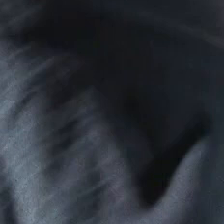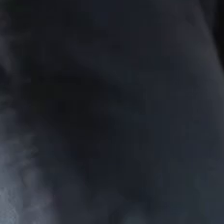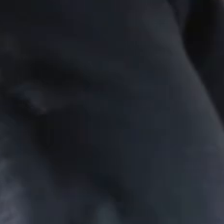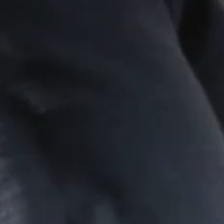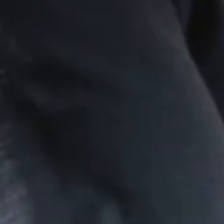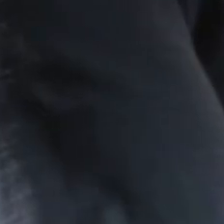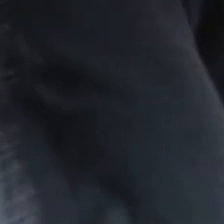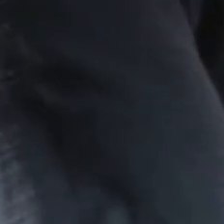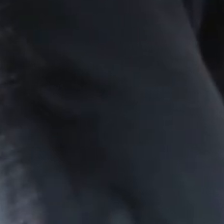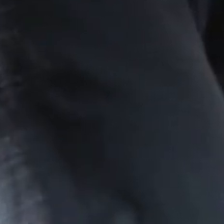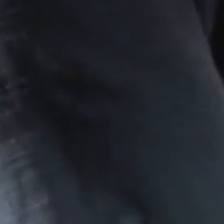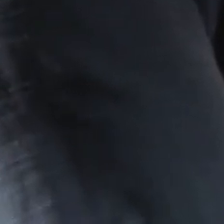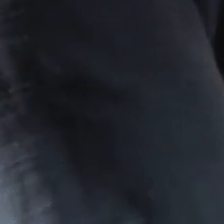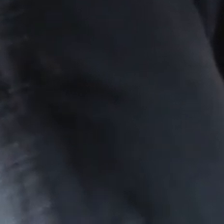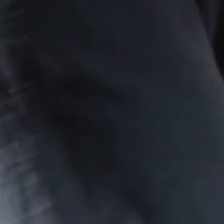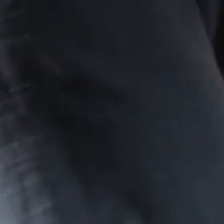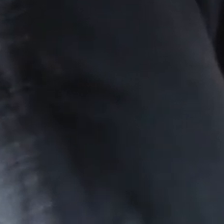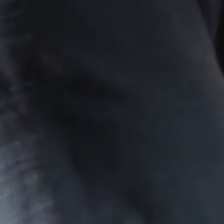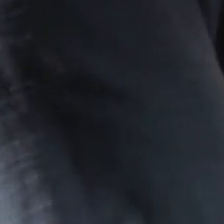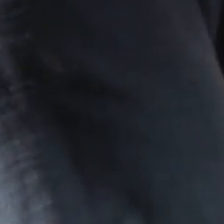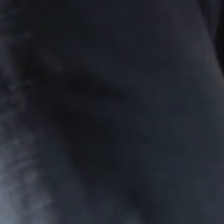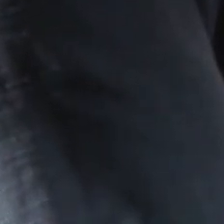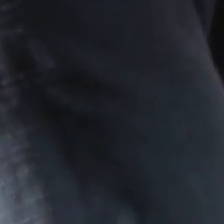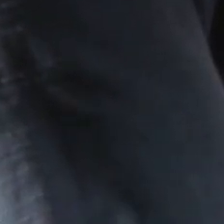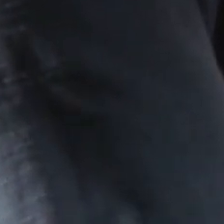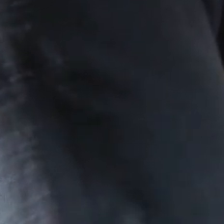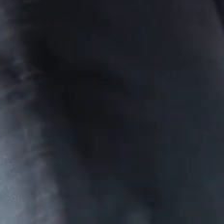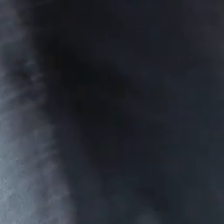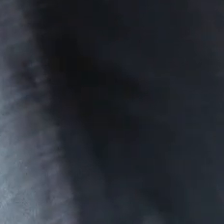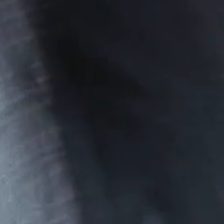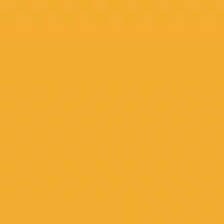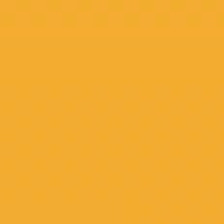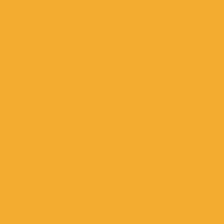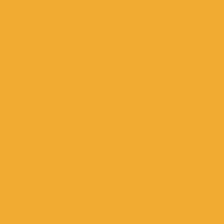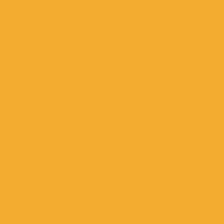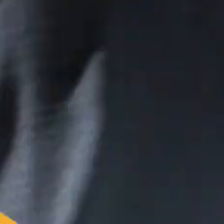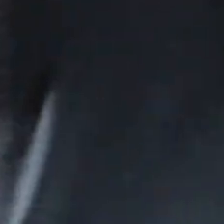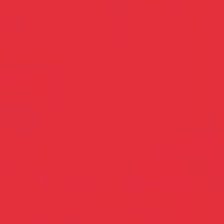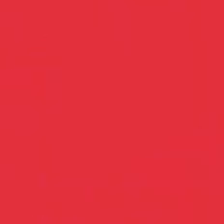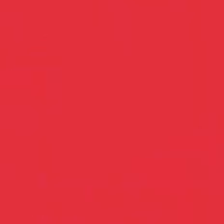Estou? Sim.